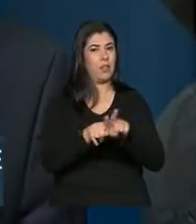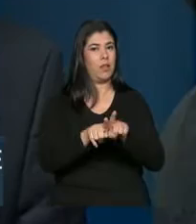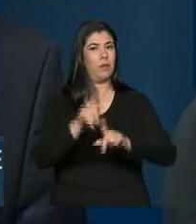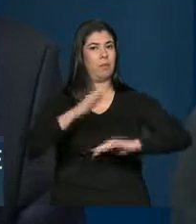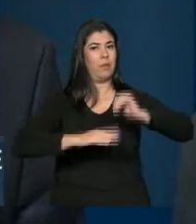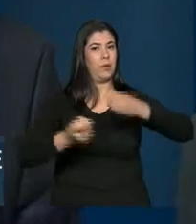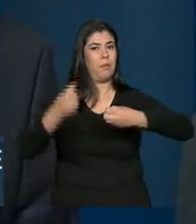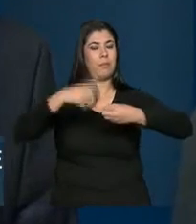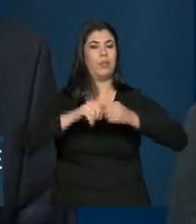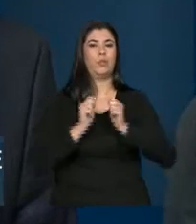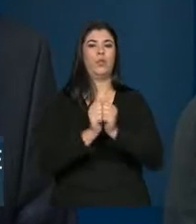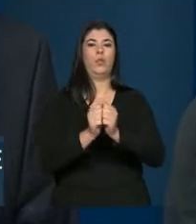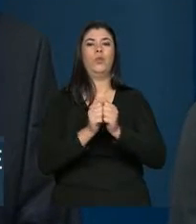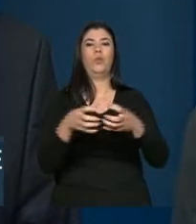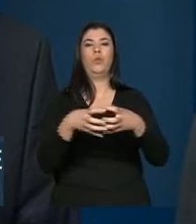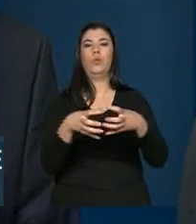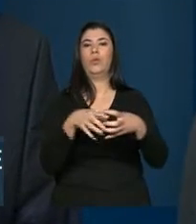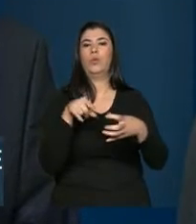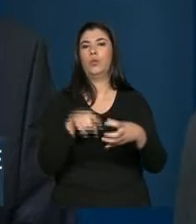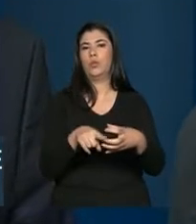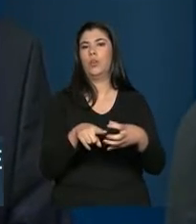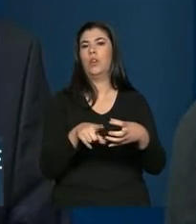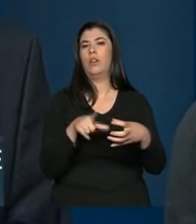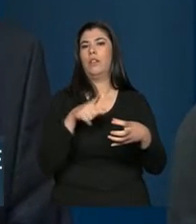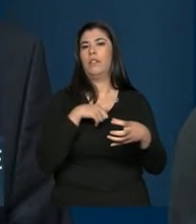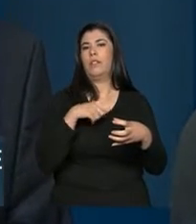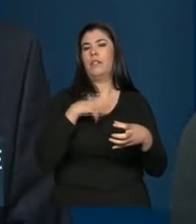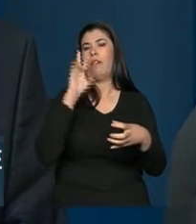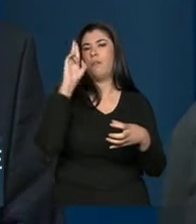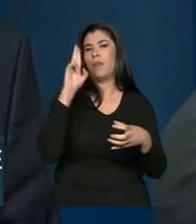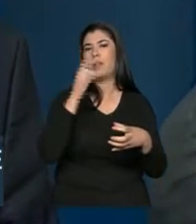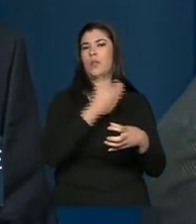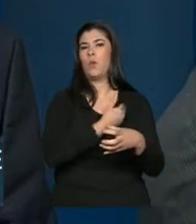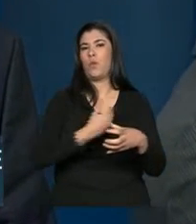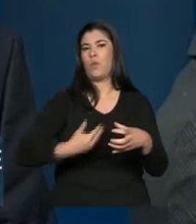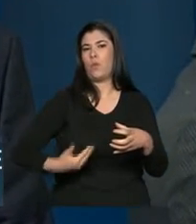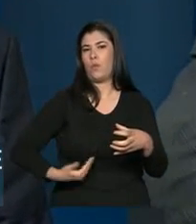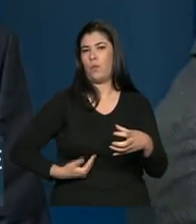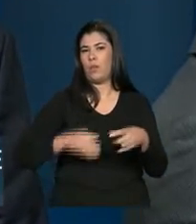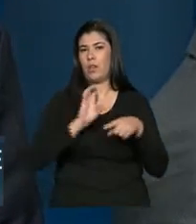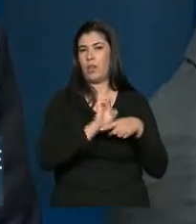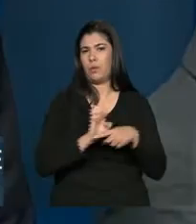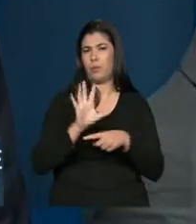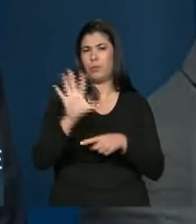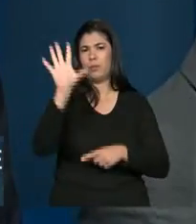conjunta, inclusive com os núcleos e postos dos governos estaduais,